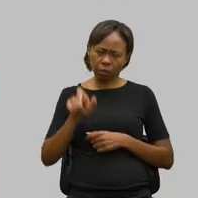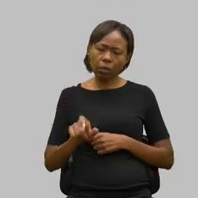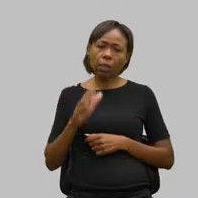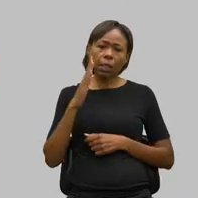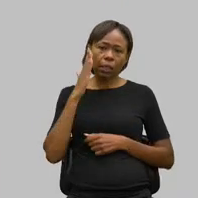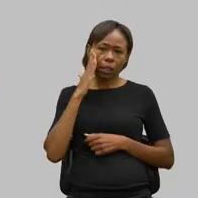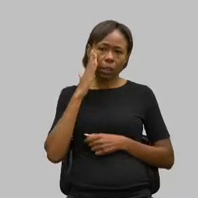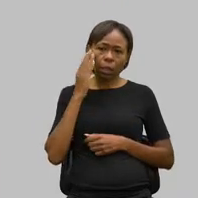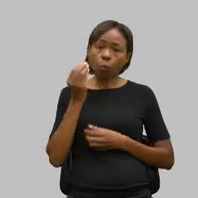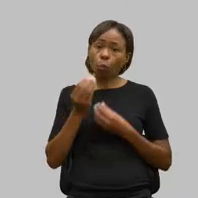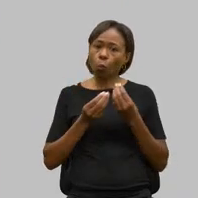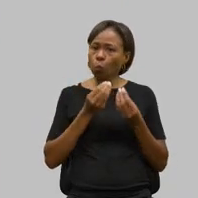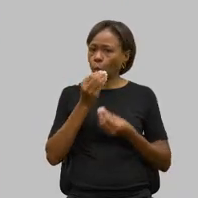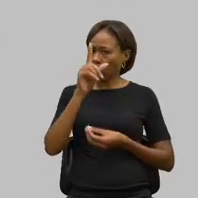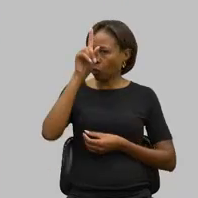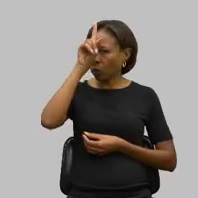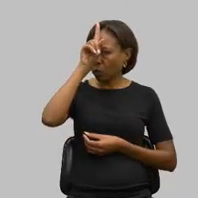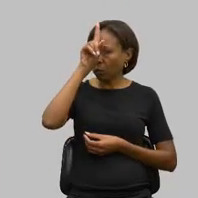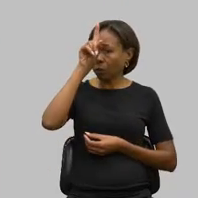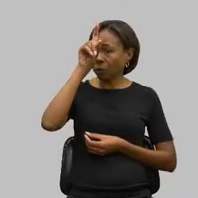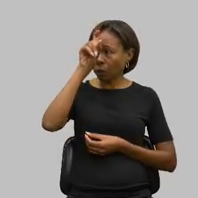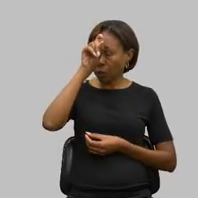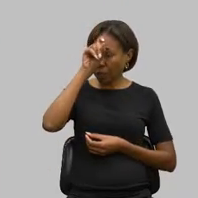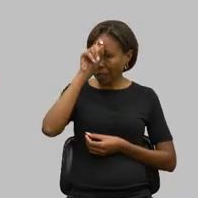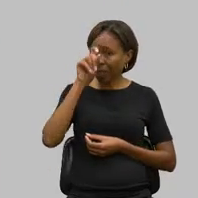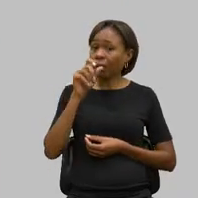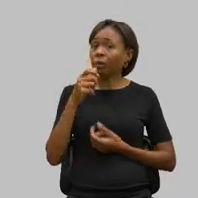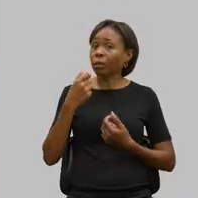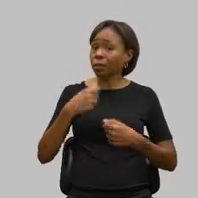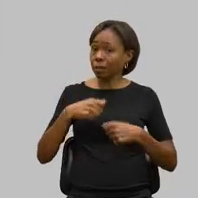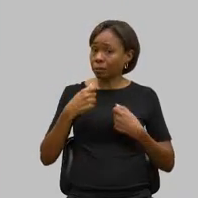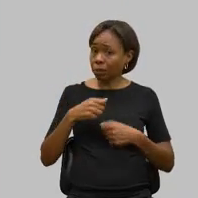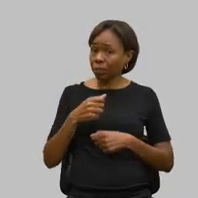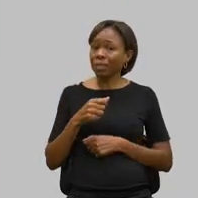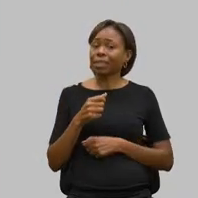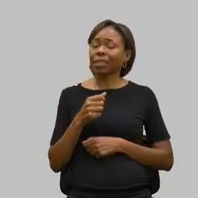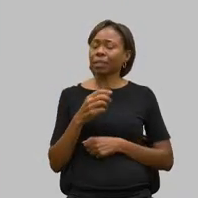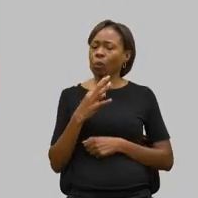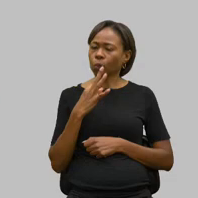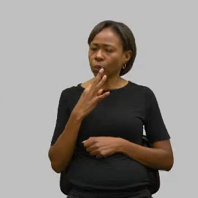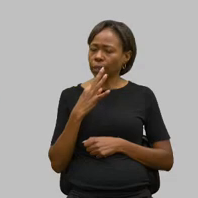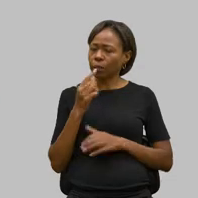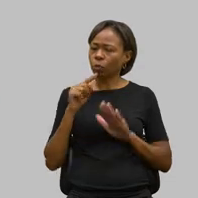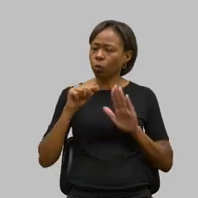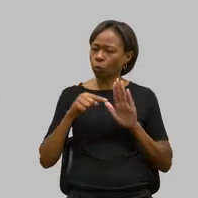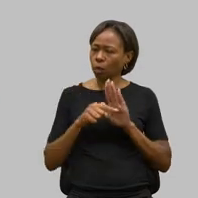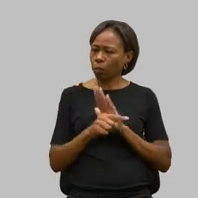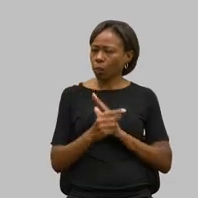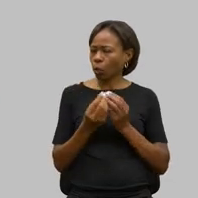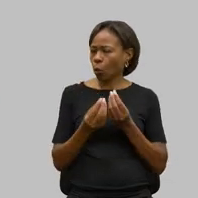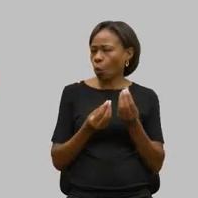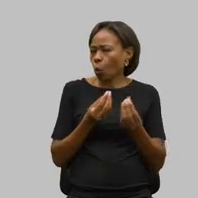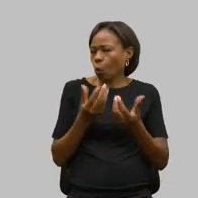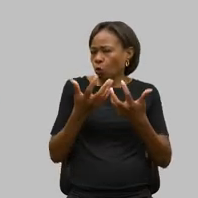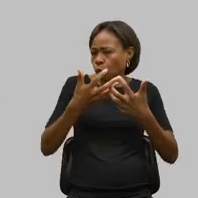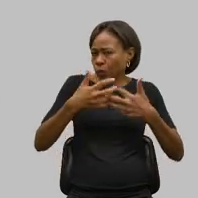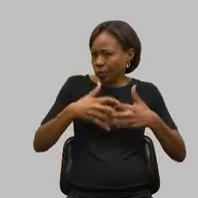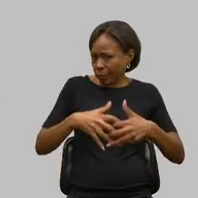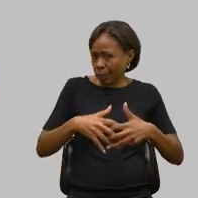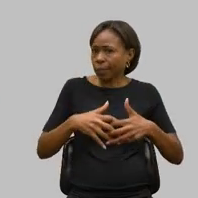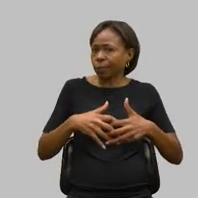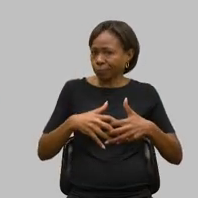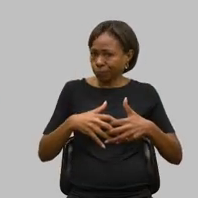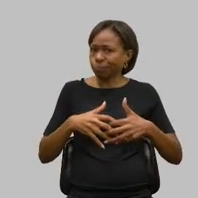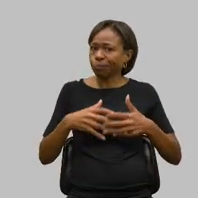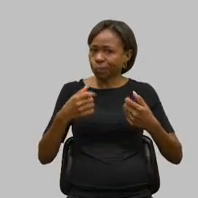como hospital é, a gente tem que entender muito bem a vocação dele, porque, senão, a gente acaba criando demanda por oferta, e